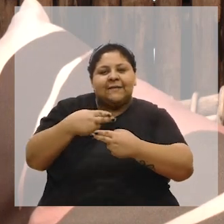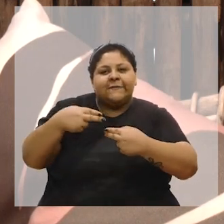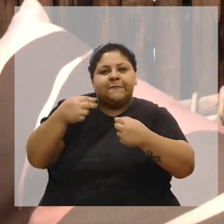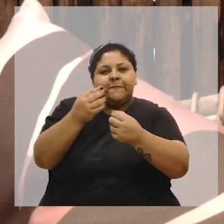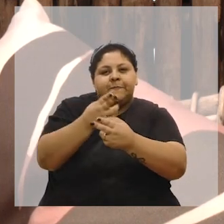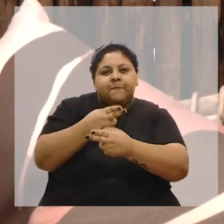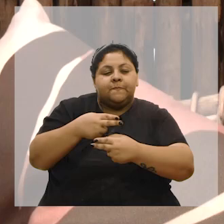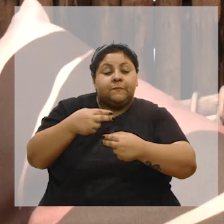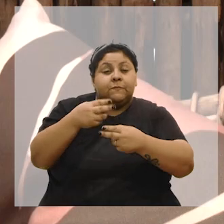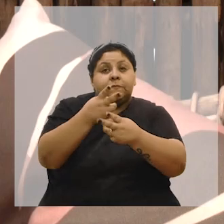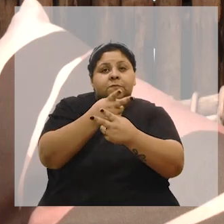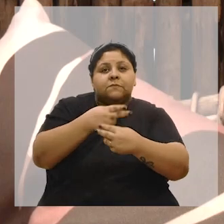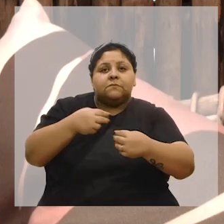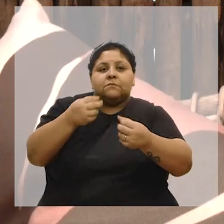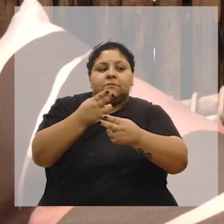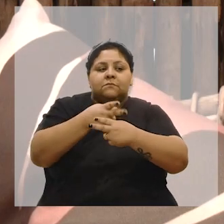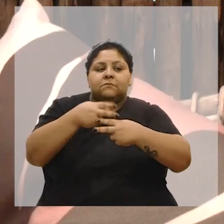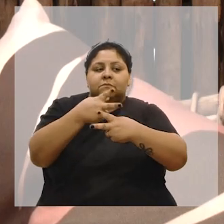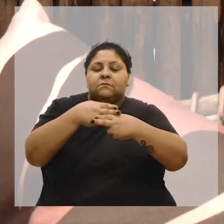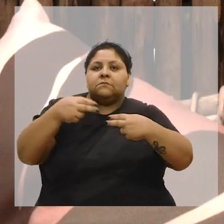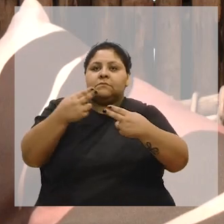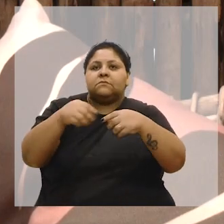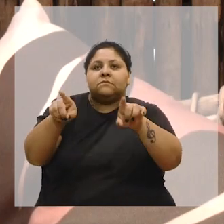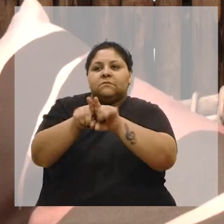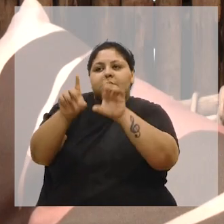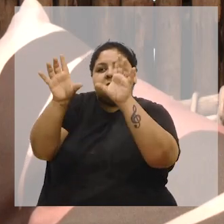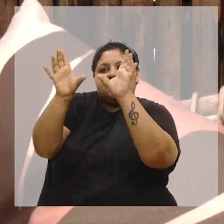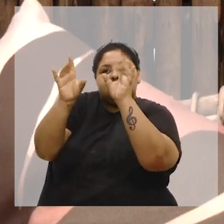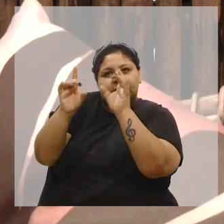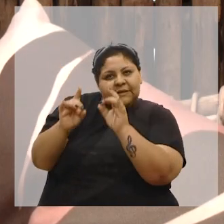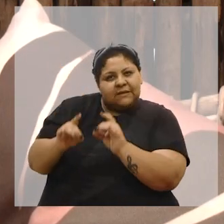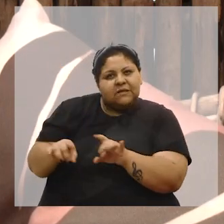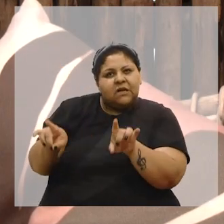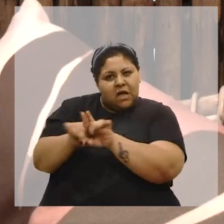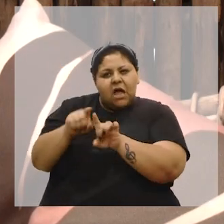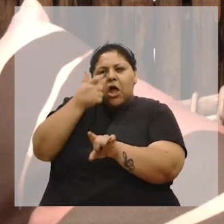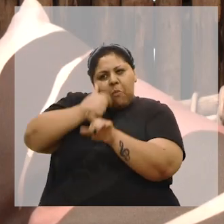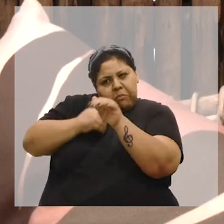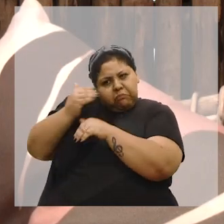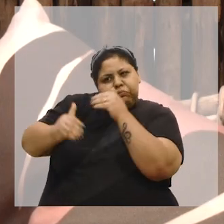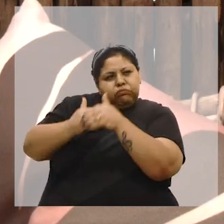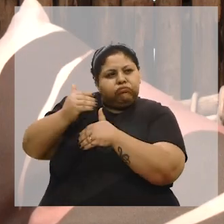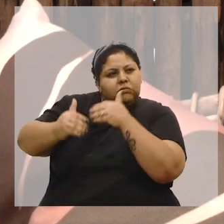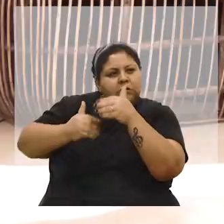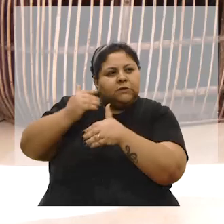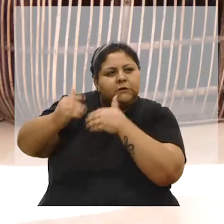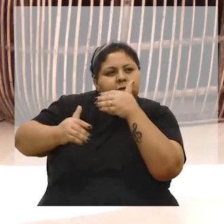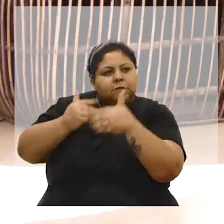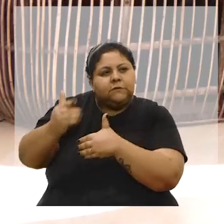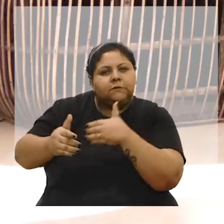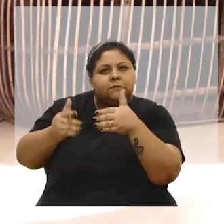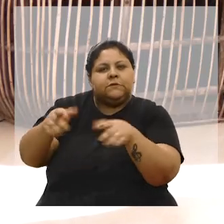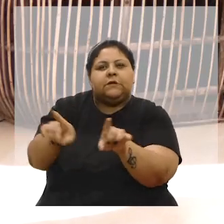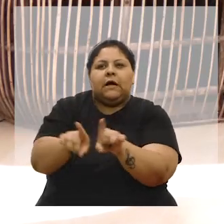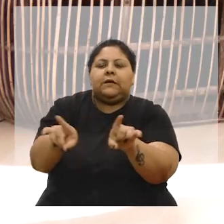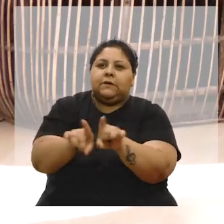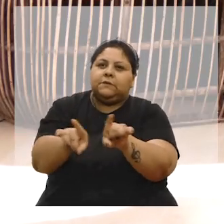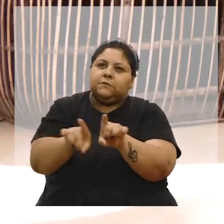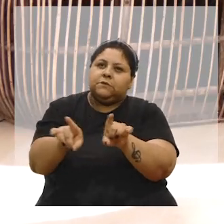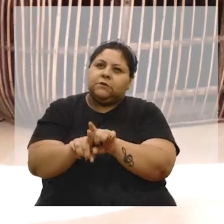é detalhista. Eu acho que está em avanço, assim. Se Deus quiser, vai ficar para trás, assim,